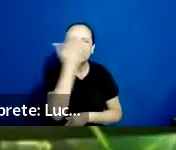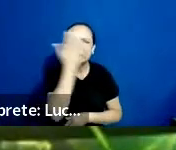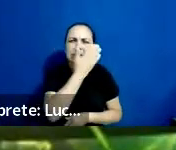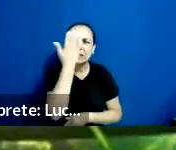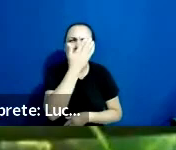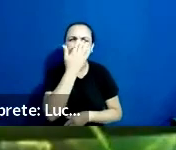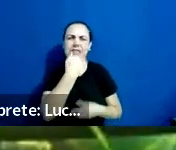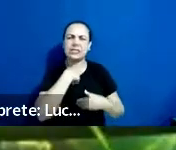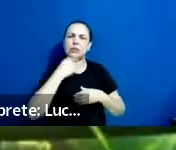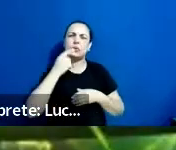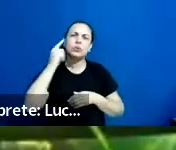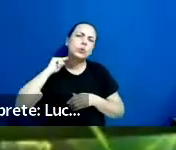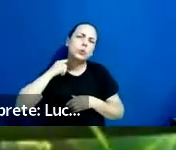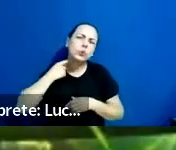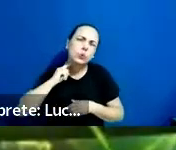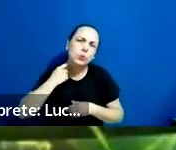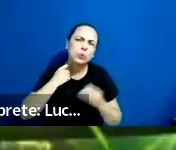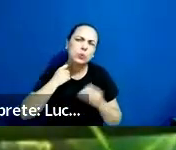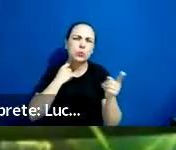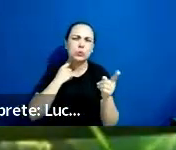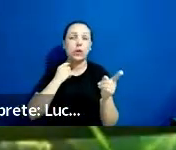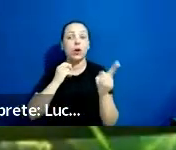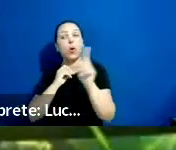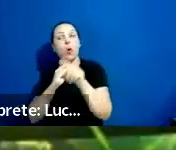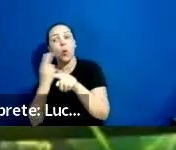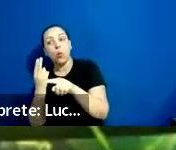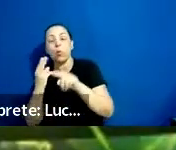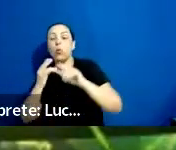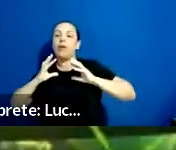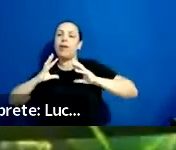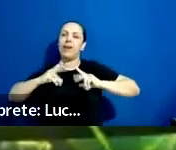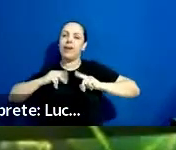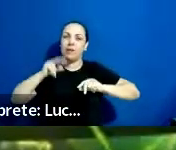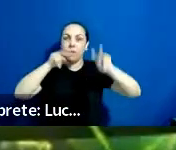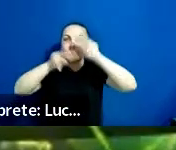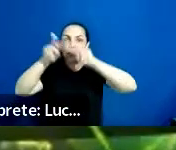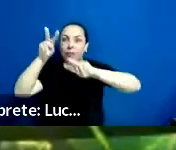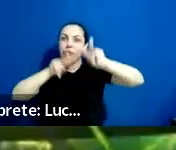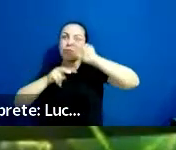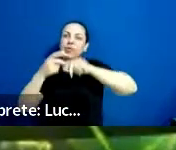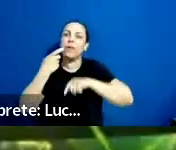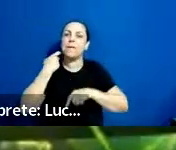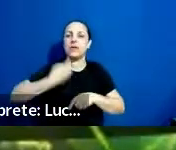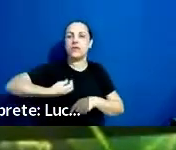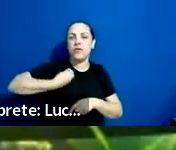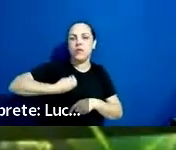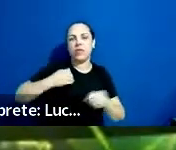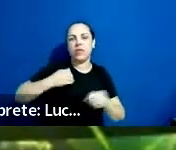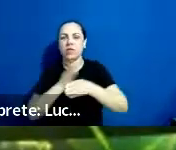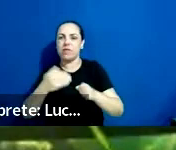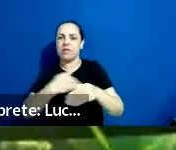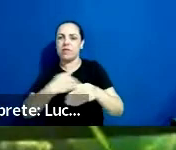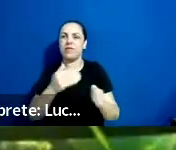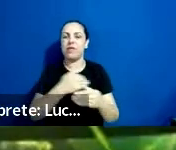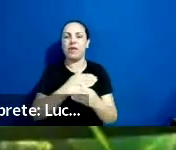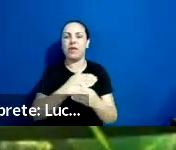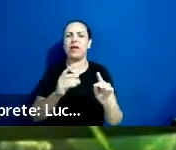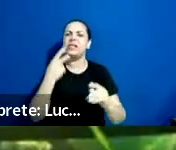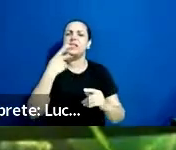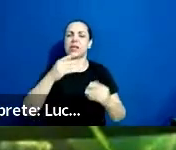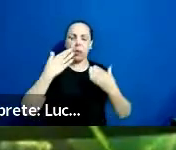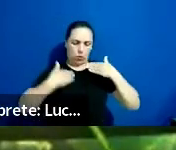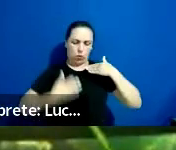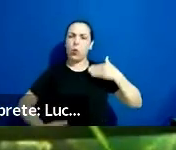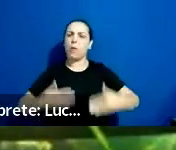já pararam para pensar sobre isso? Pois bem, eu quero que vocês respondam para mim no chat, porque o